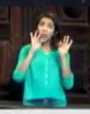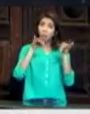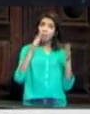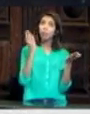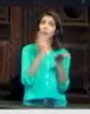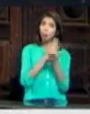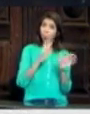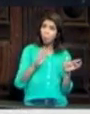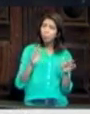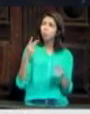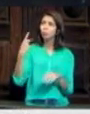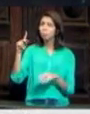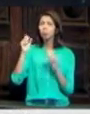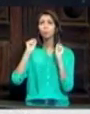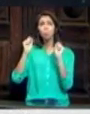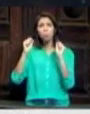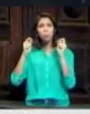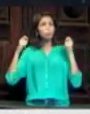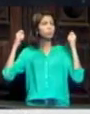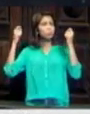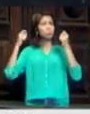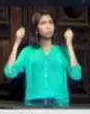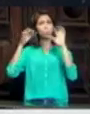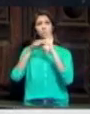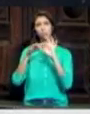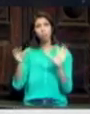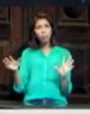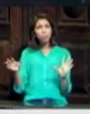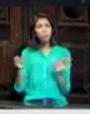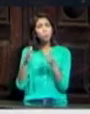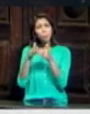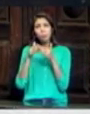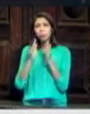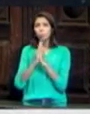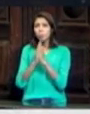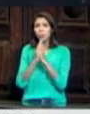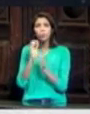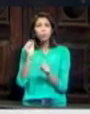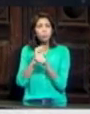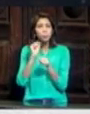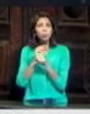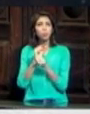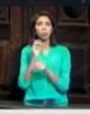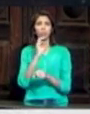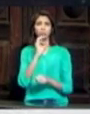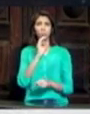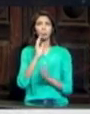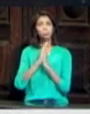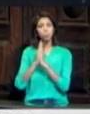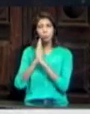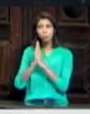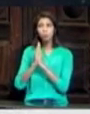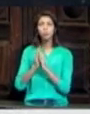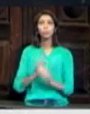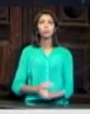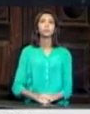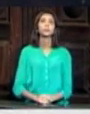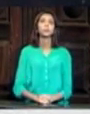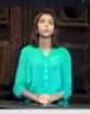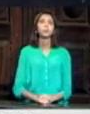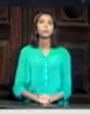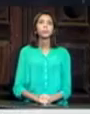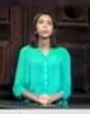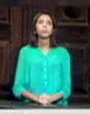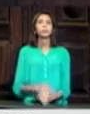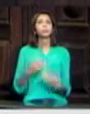manifestantes poderão fazer suas manifestações. É isso que eu peço a vocês. Por favor. Senhor